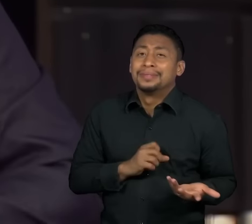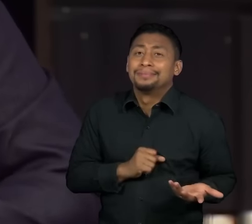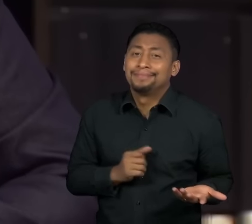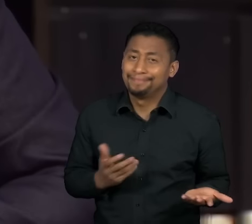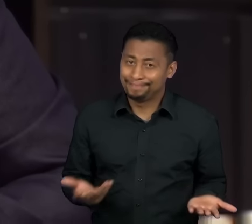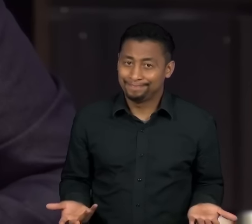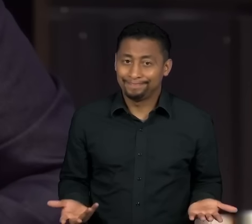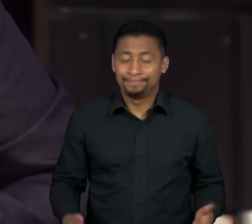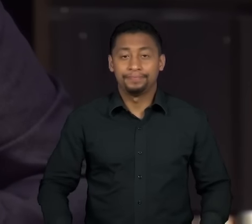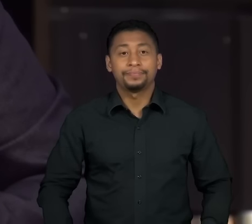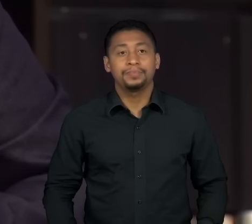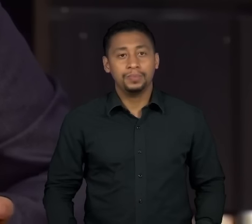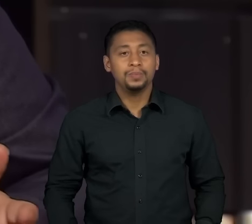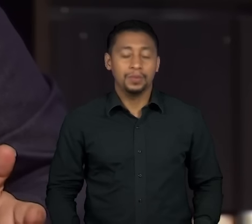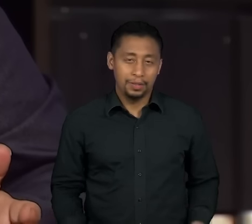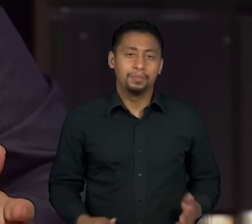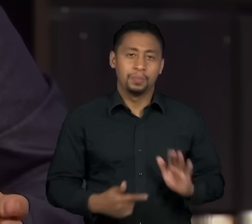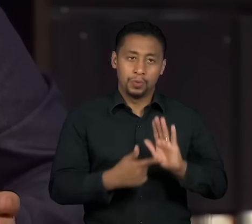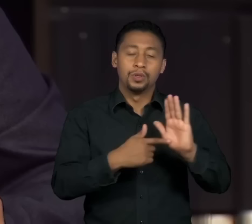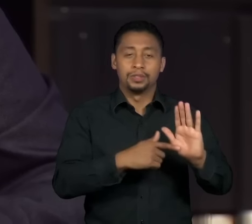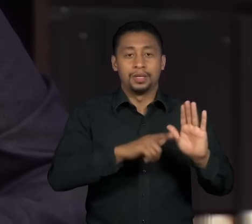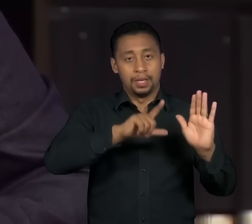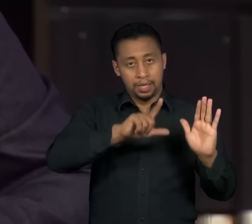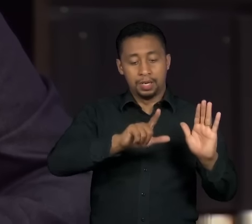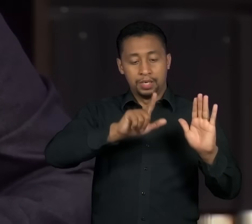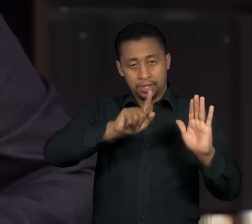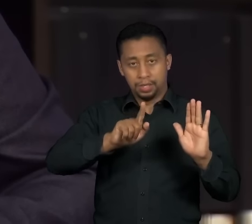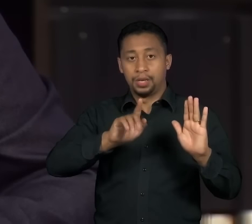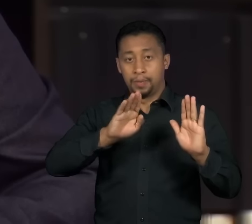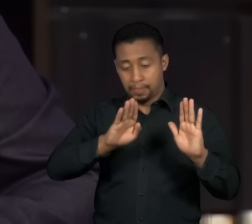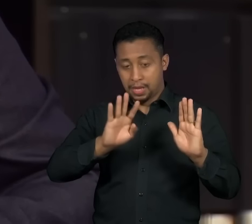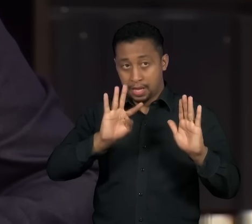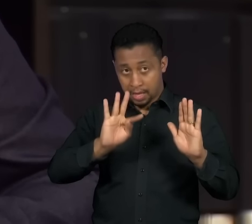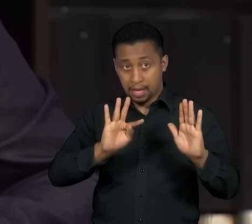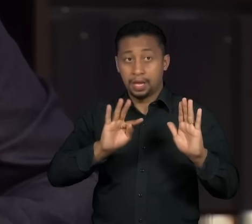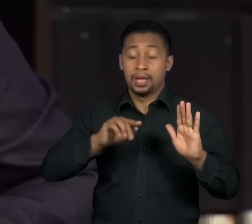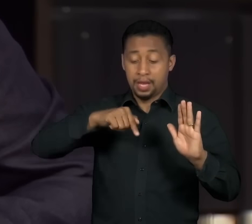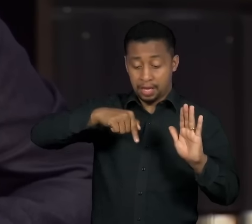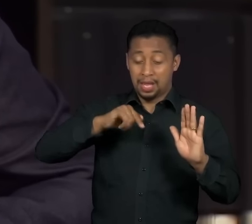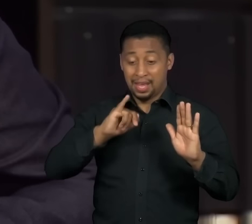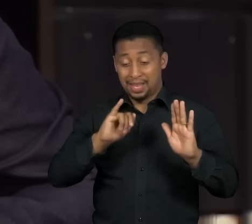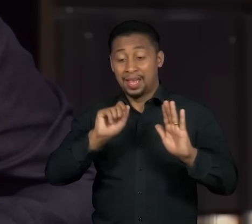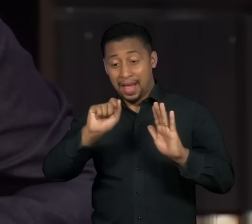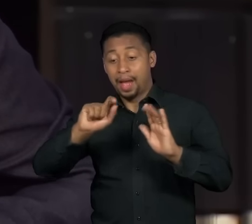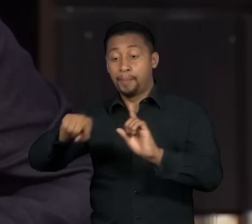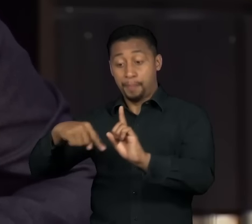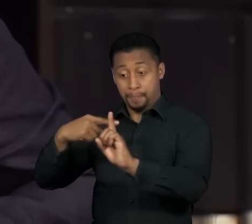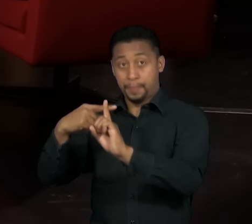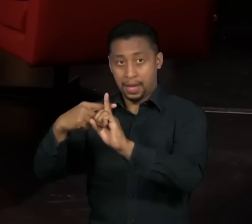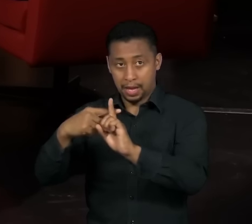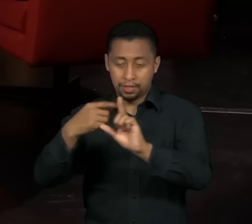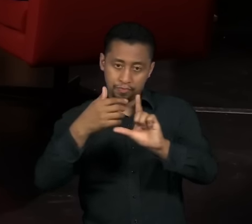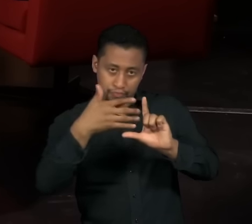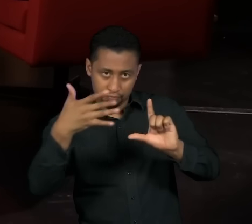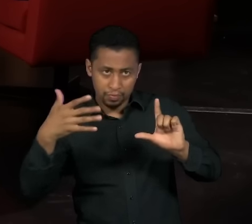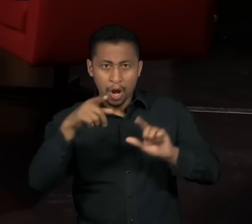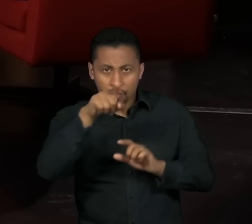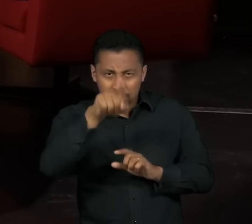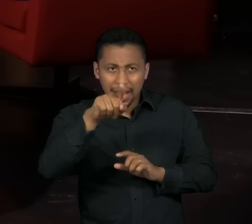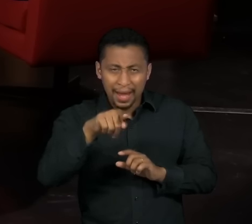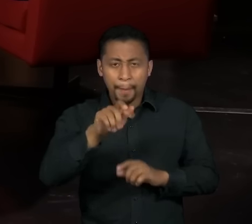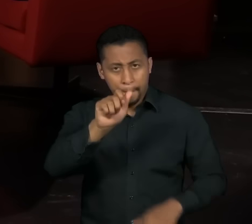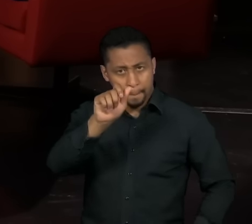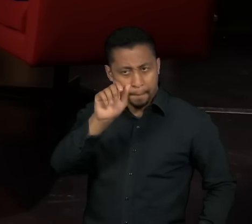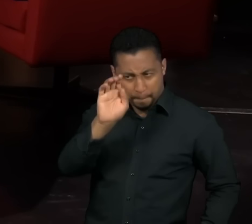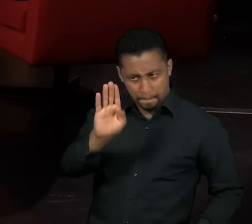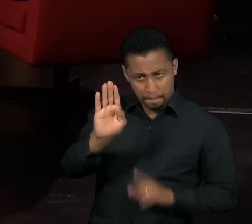Essa sigla LGBTQIA+, você é a do B, não é Eu isso? sou do B. A